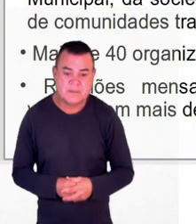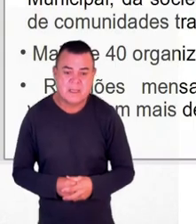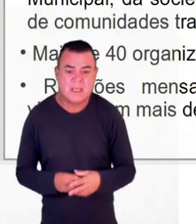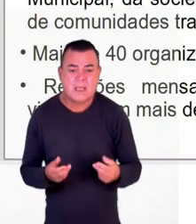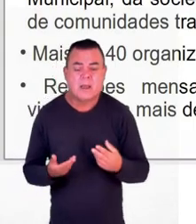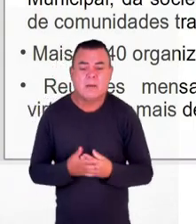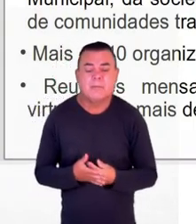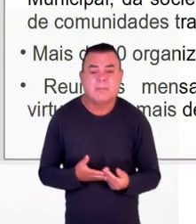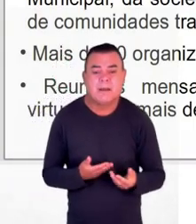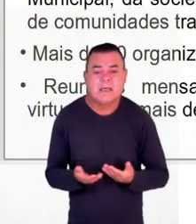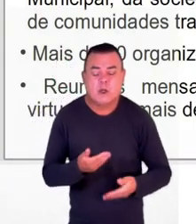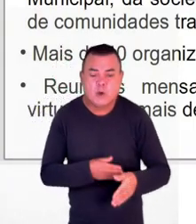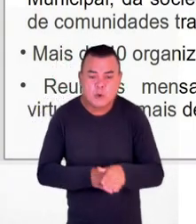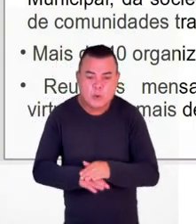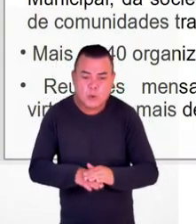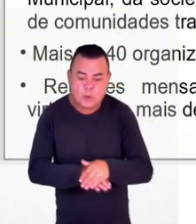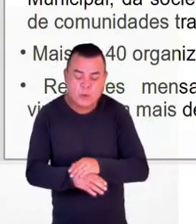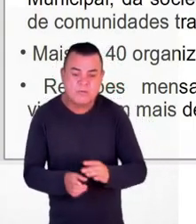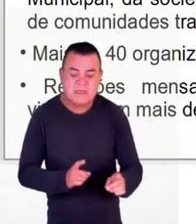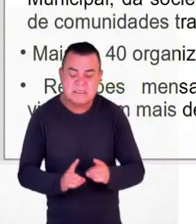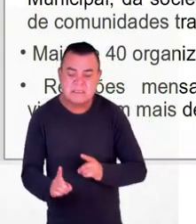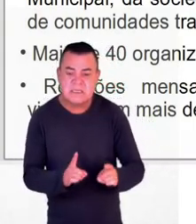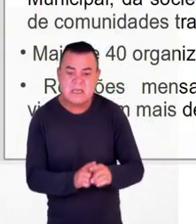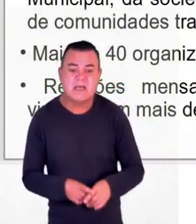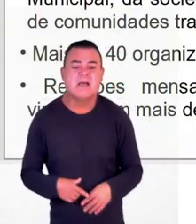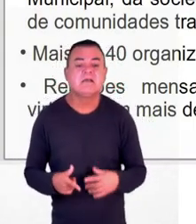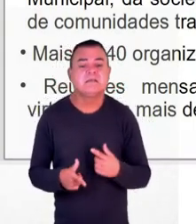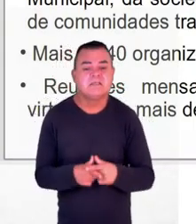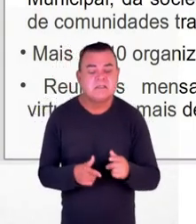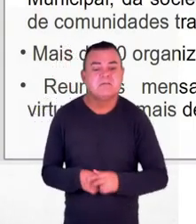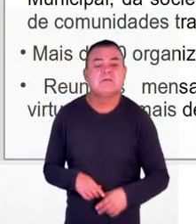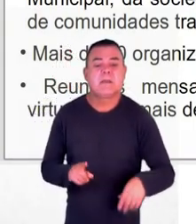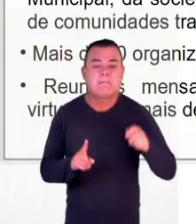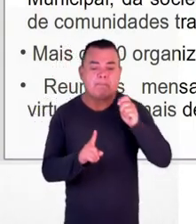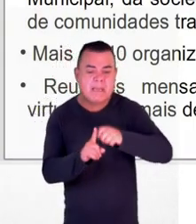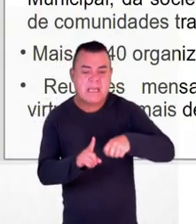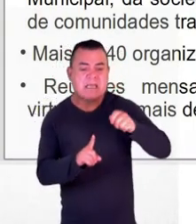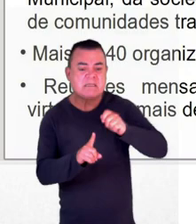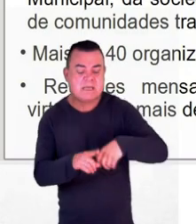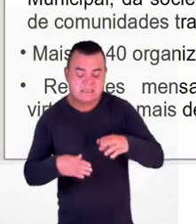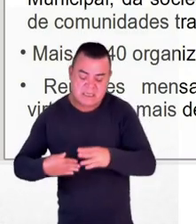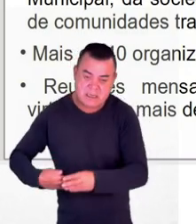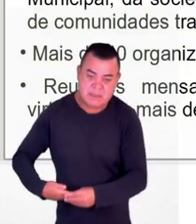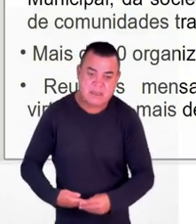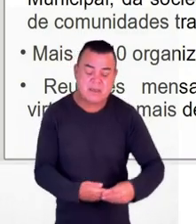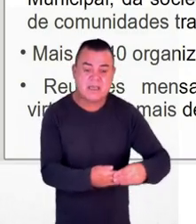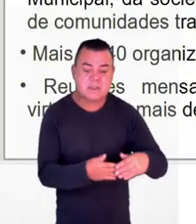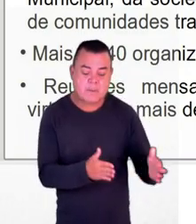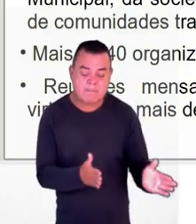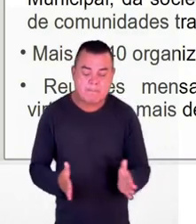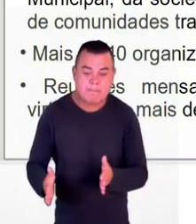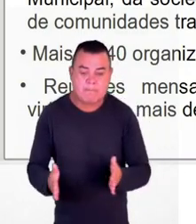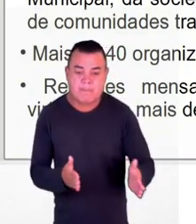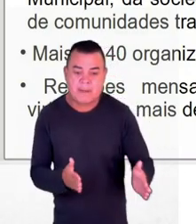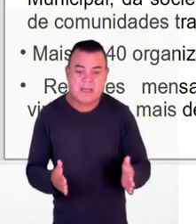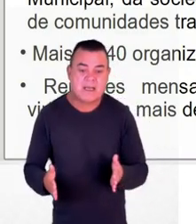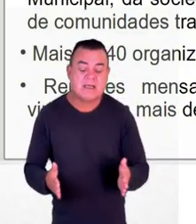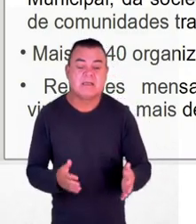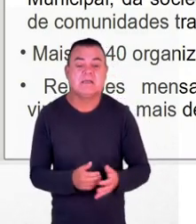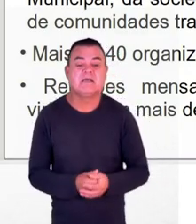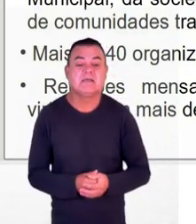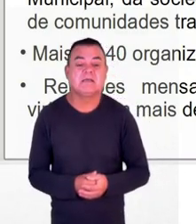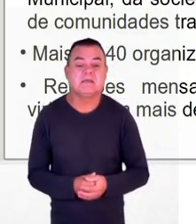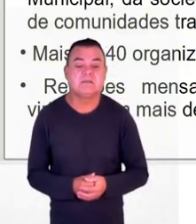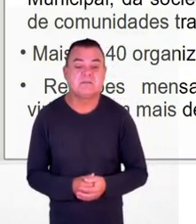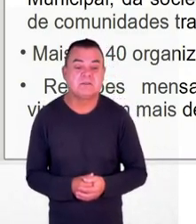desses temas né Vamos resolver eles juntos conversando mês a mês encaminhamentos prazos para cada instituição eh sociedade civil